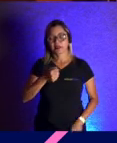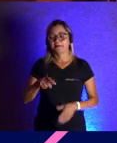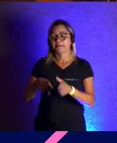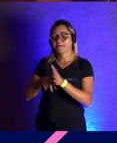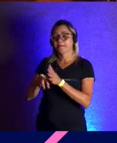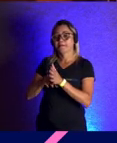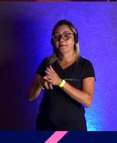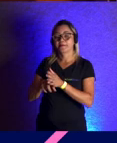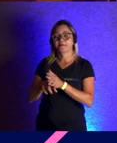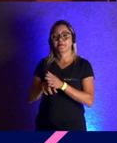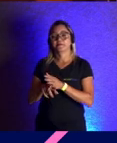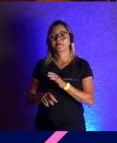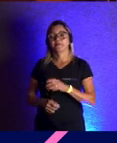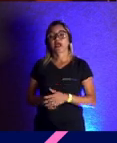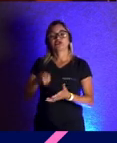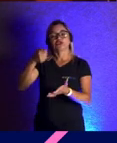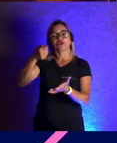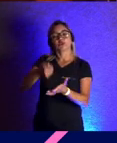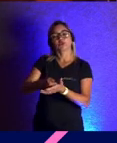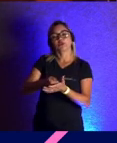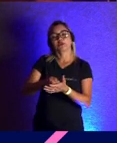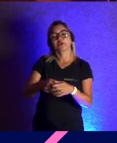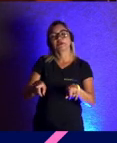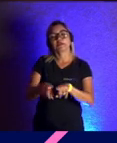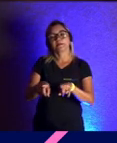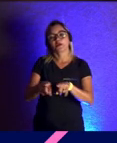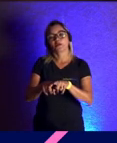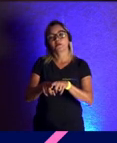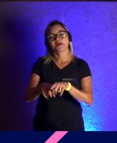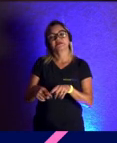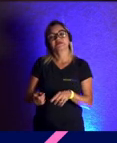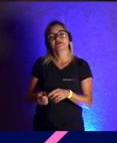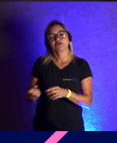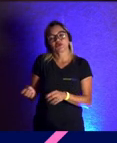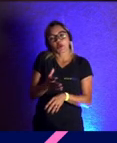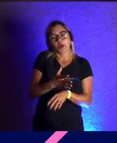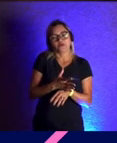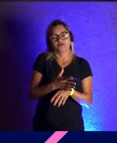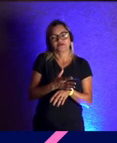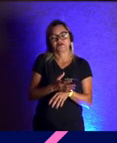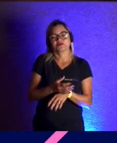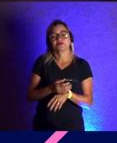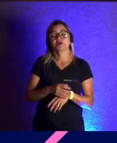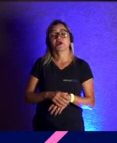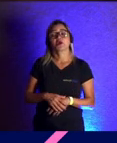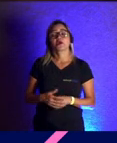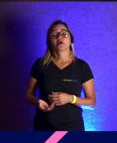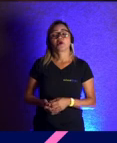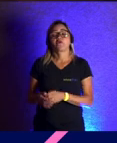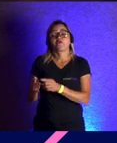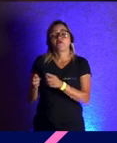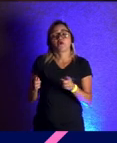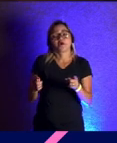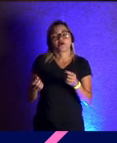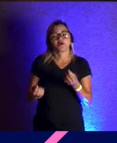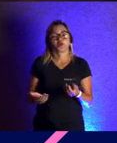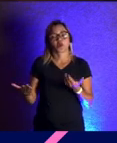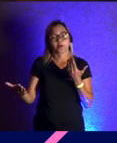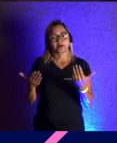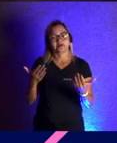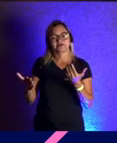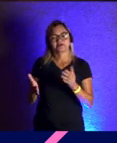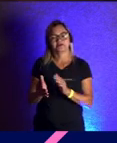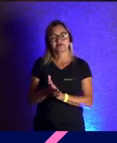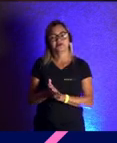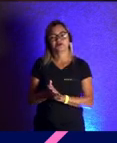apuração de casos da ditadura e para os casos mais recentes. Em relação aos mais recentes, qual foi a repercussão de pesquisa no executivo